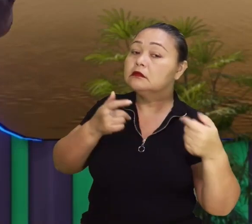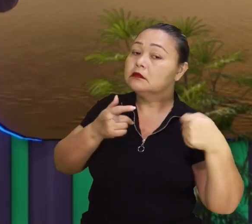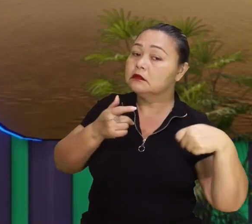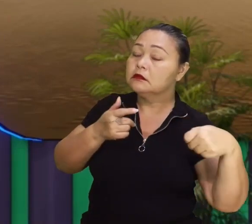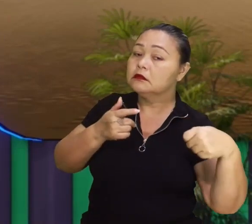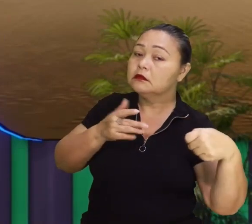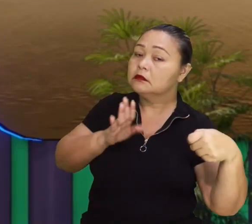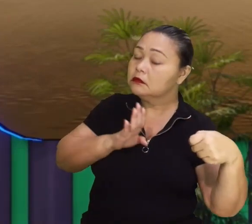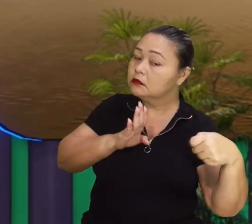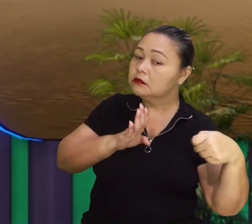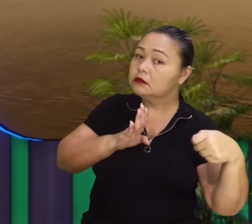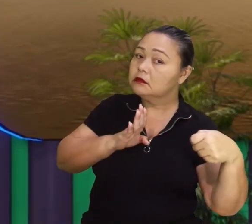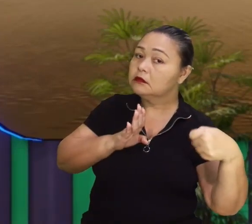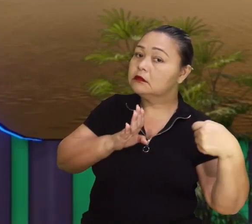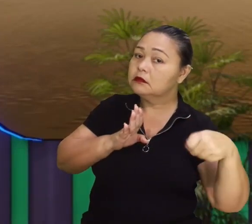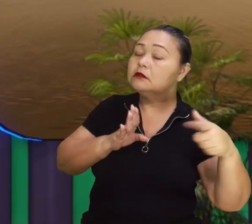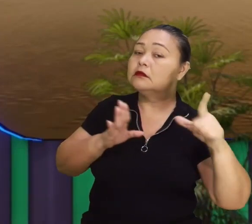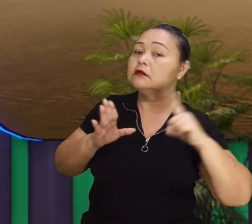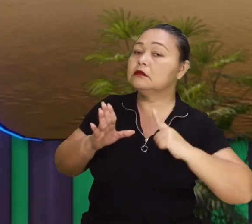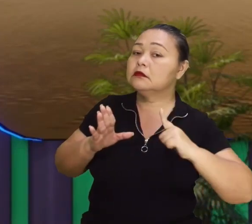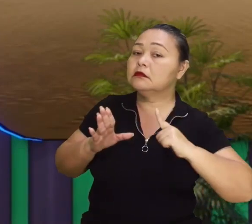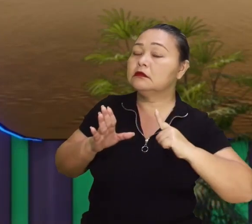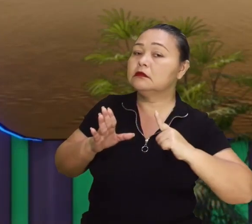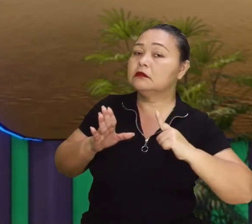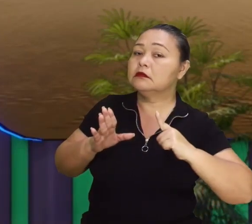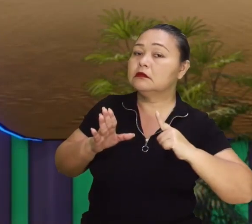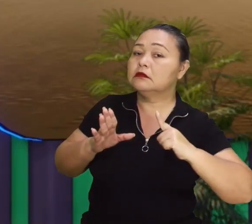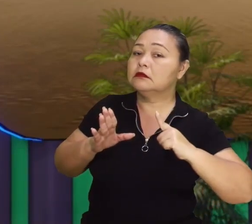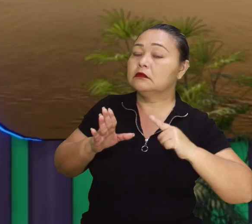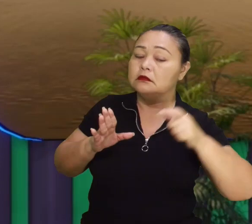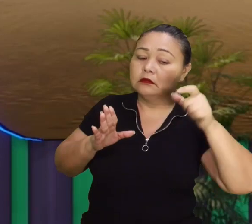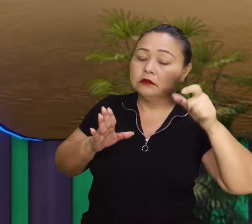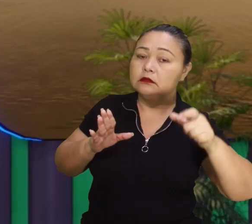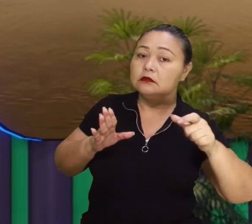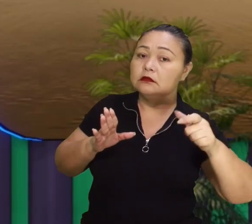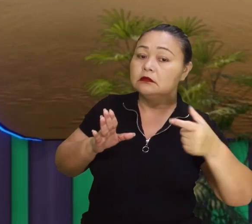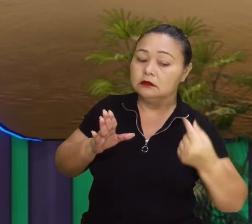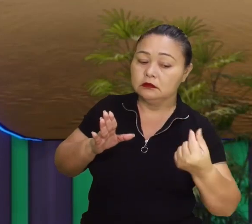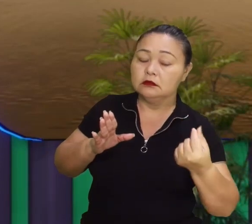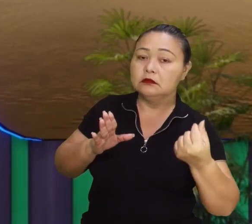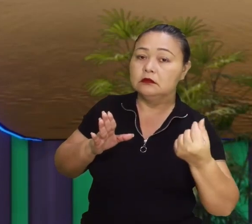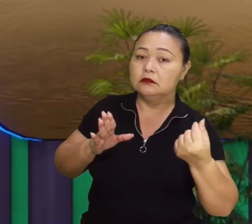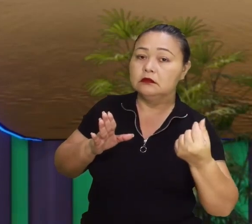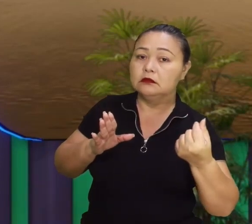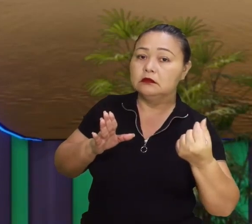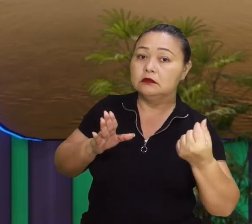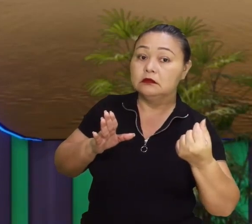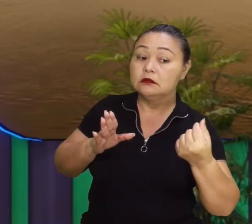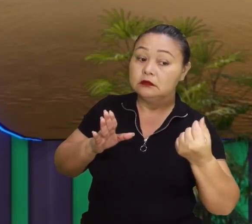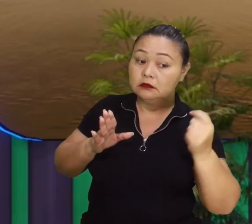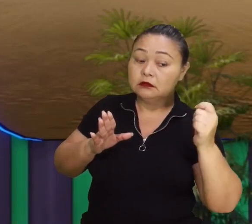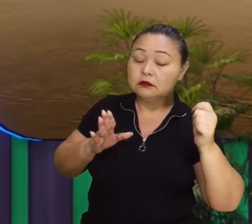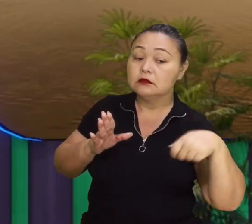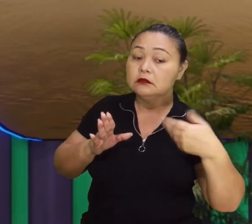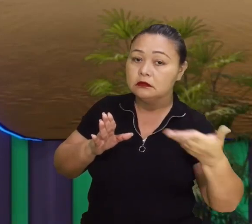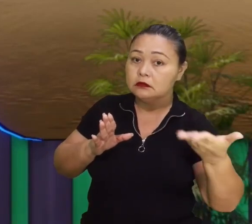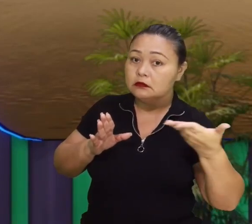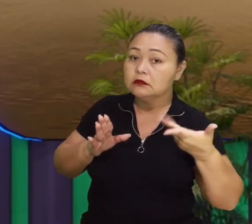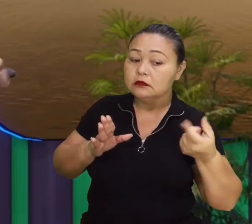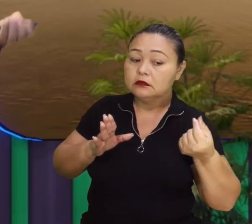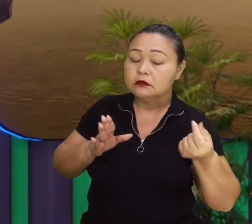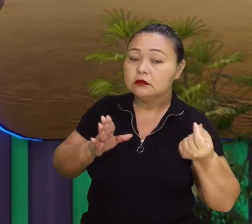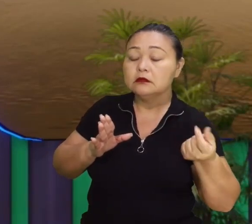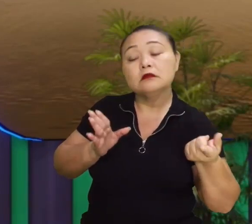preciso para a gente ter uma localidade economicamente viável e